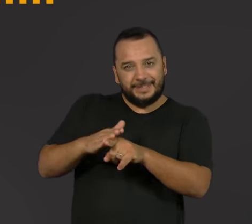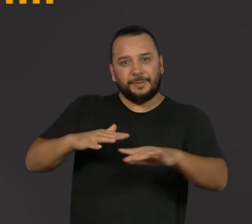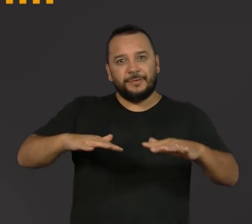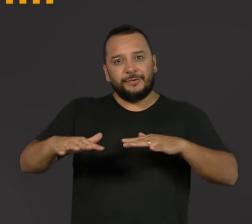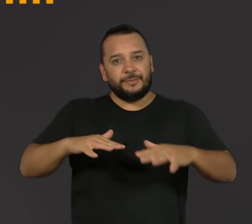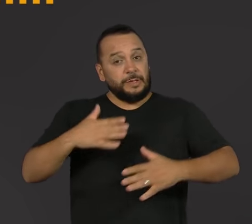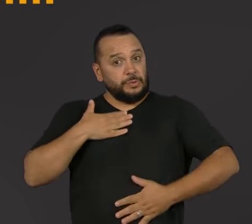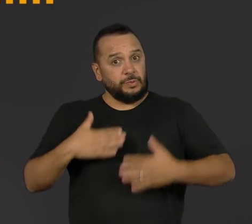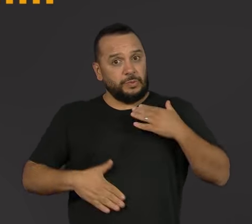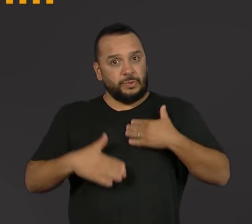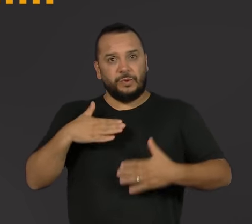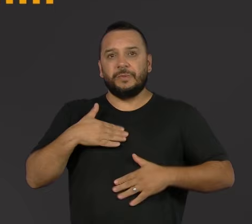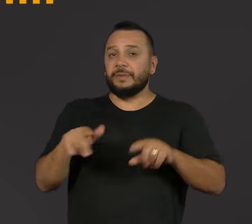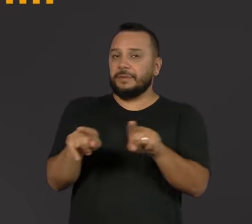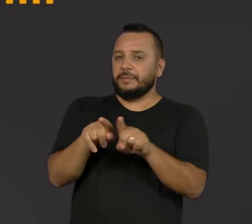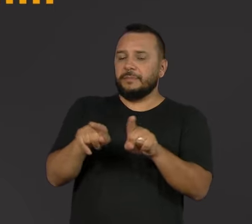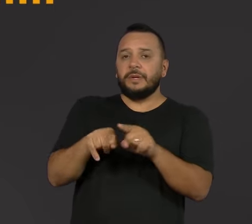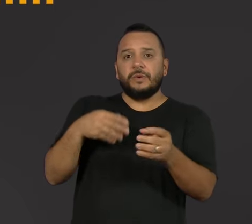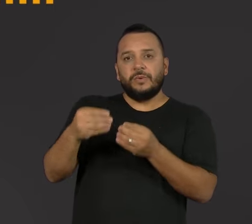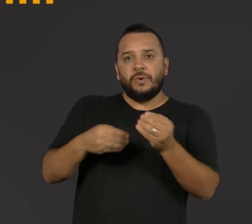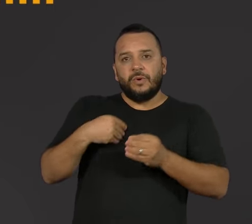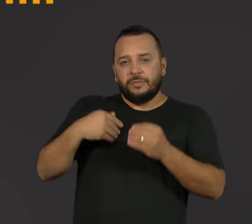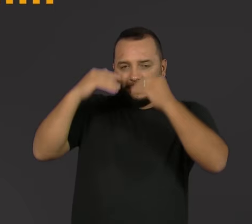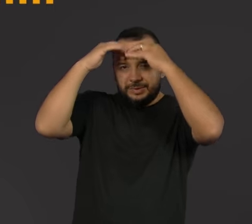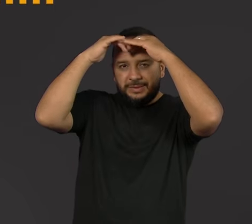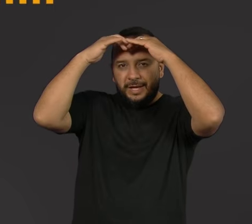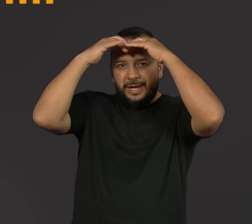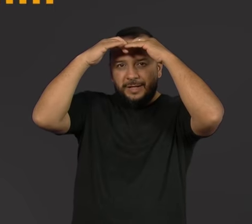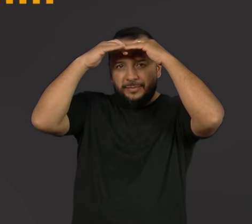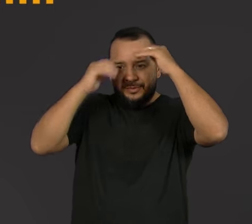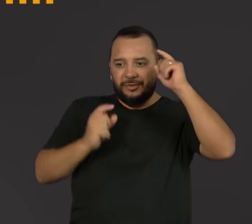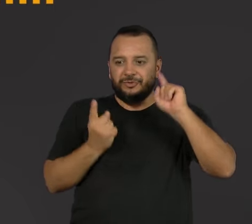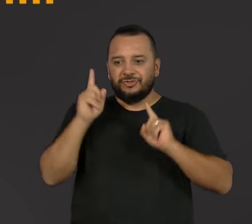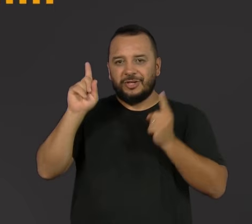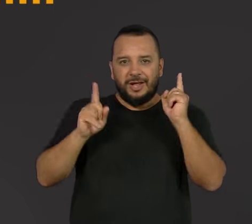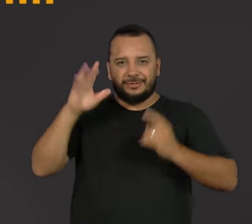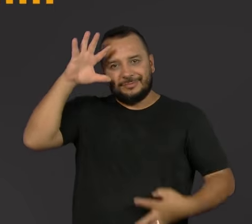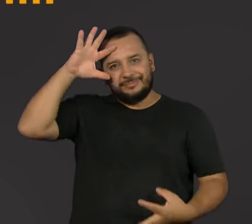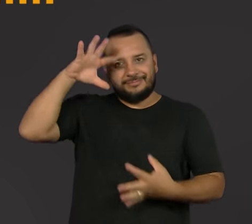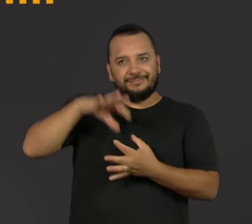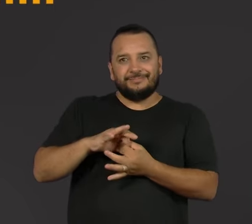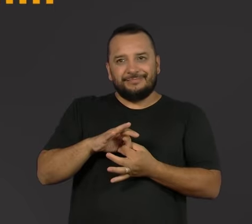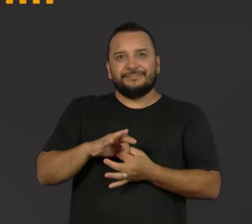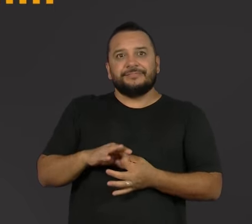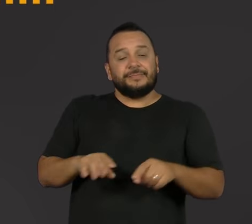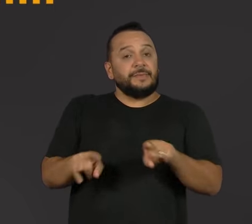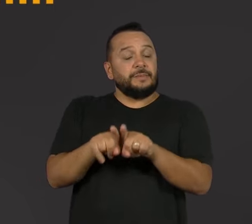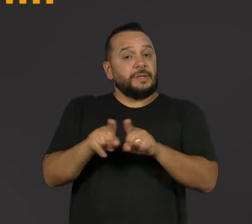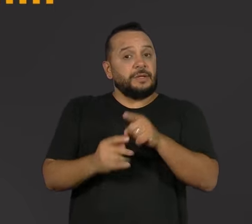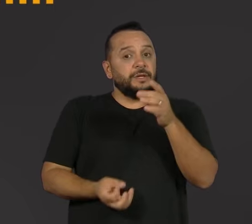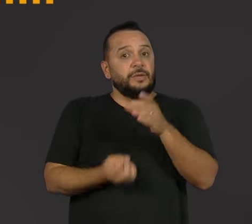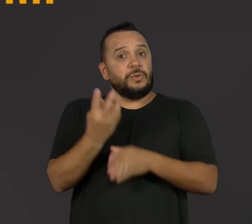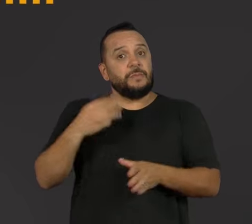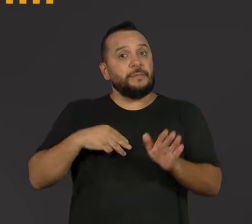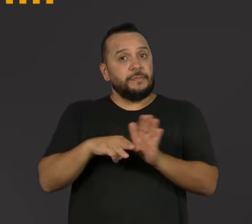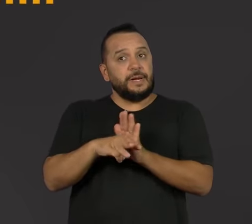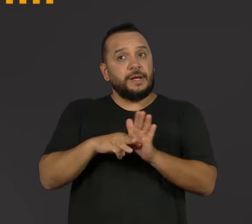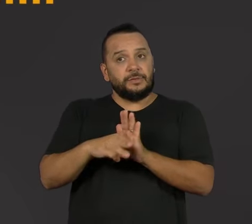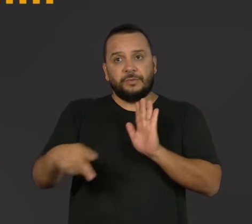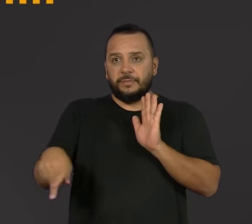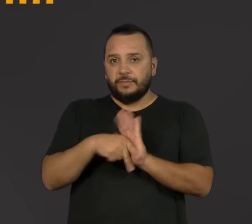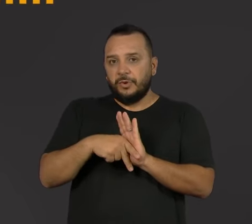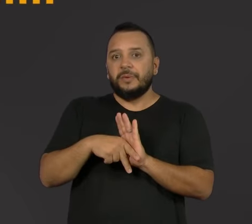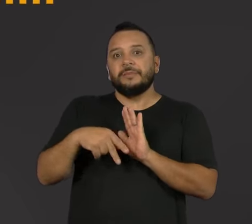humano e a relação entre o cérebro e os gestos, que resultaram em um método próprio de educação